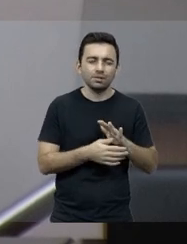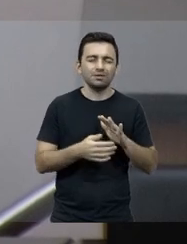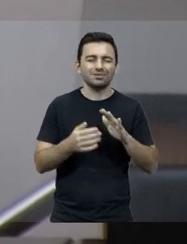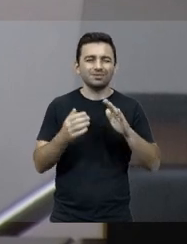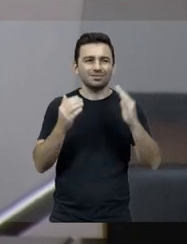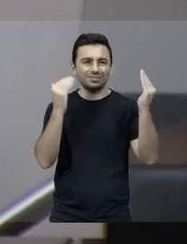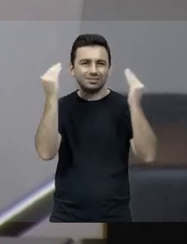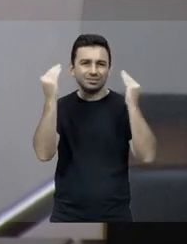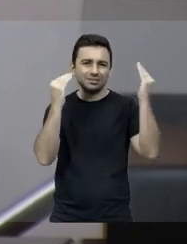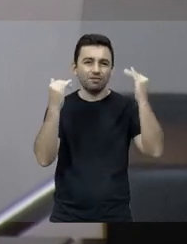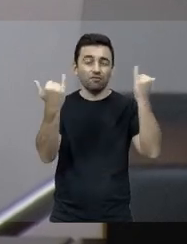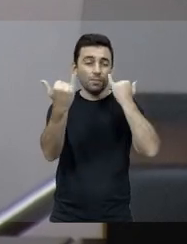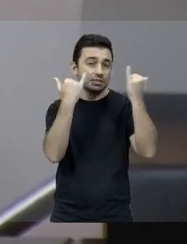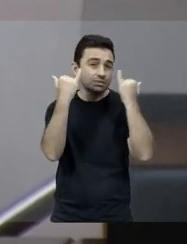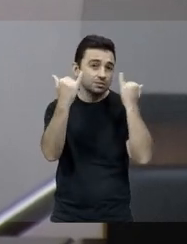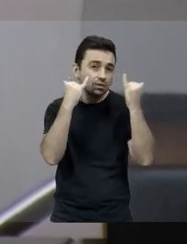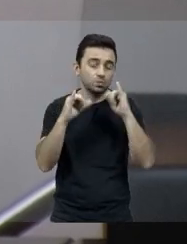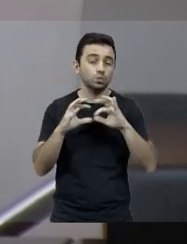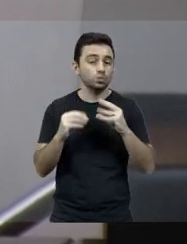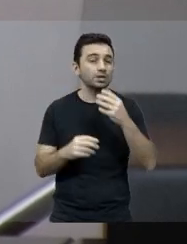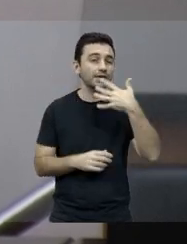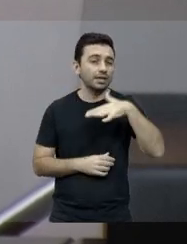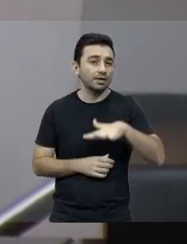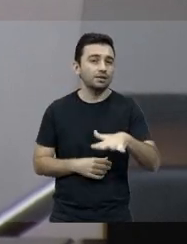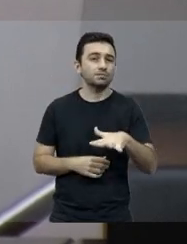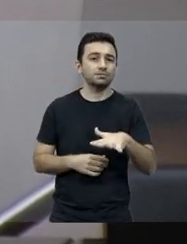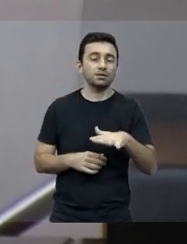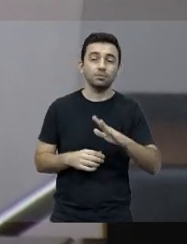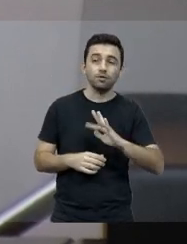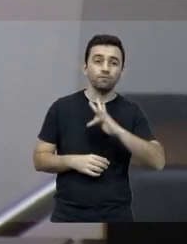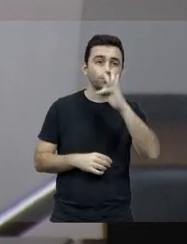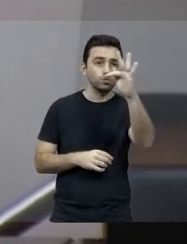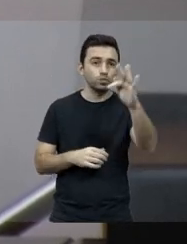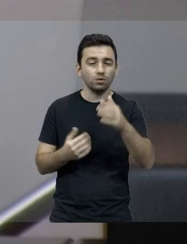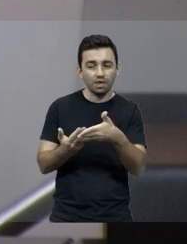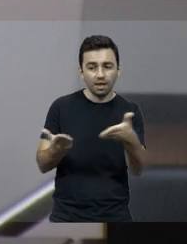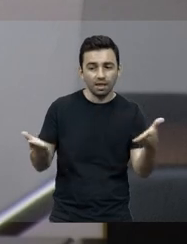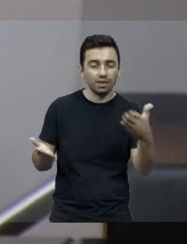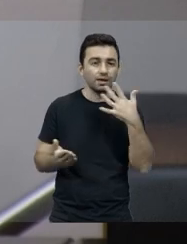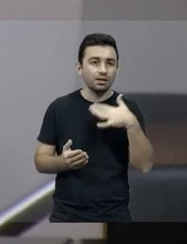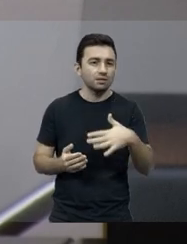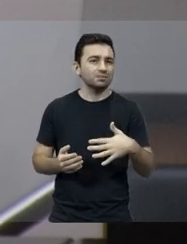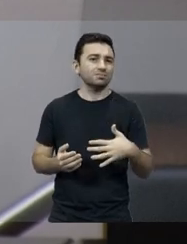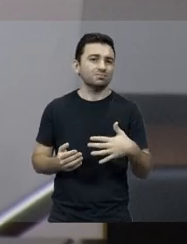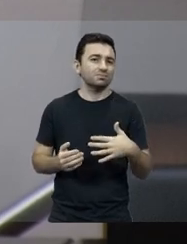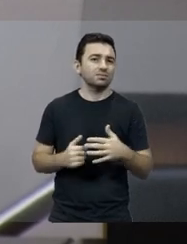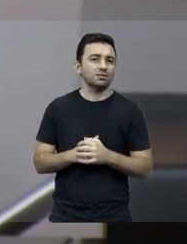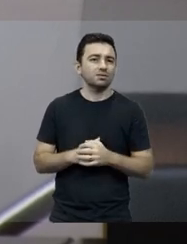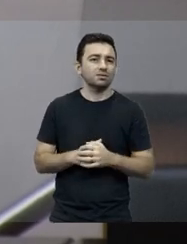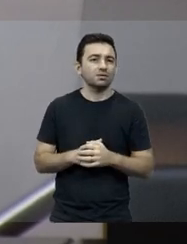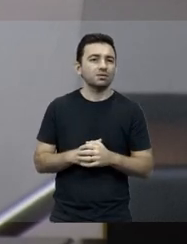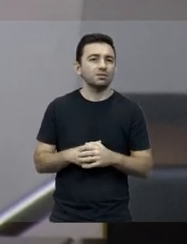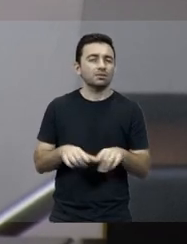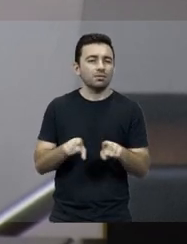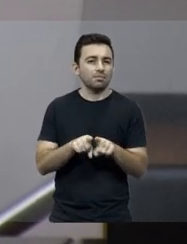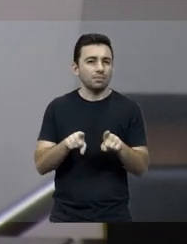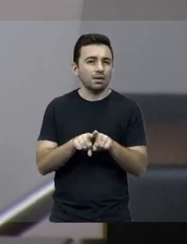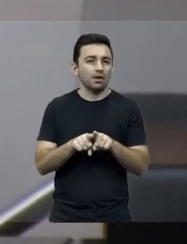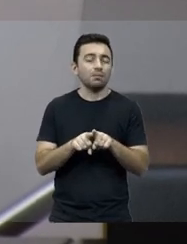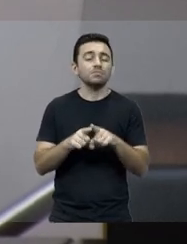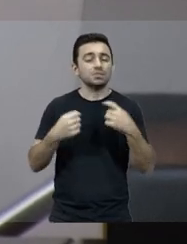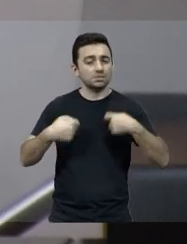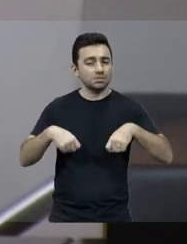em formação das nossas crianças, anula o futuro por desacreditar na humanidade, naqueles que, quando deveriam